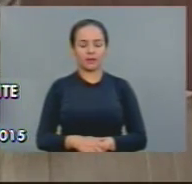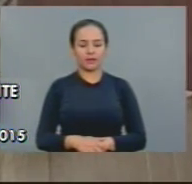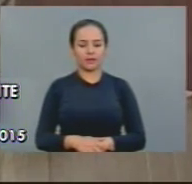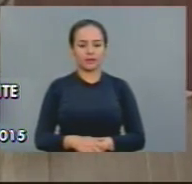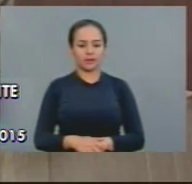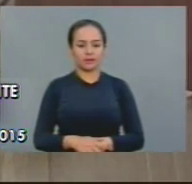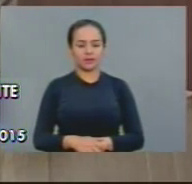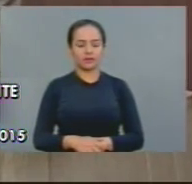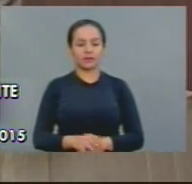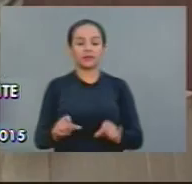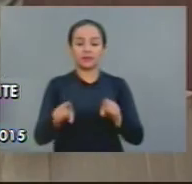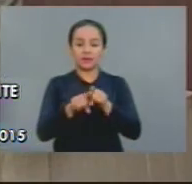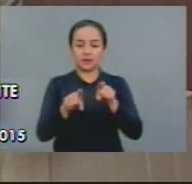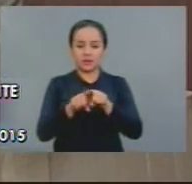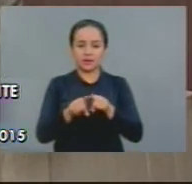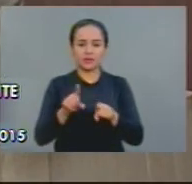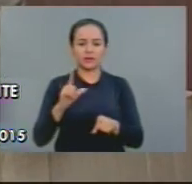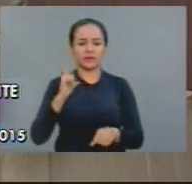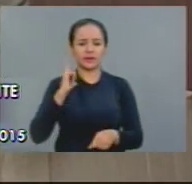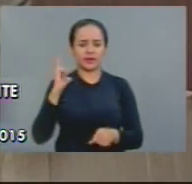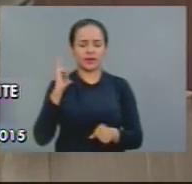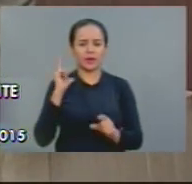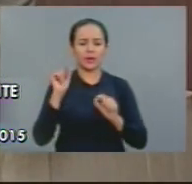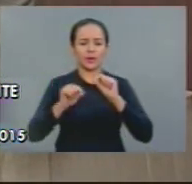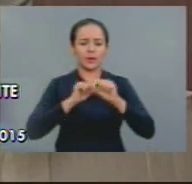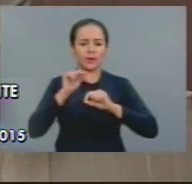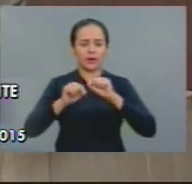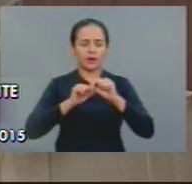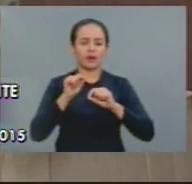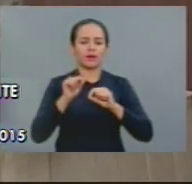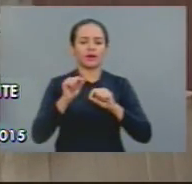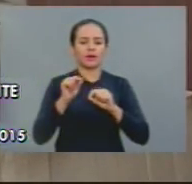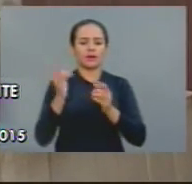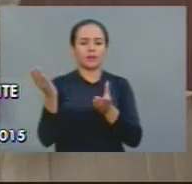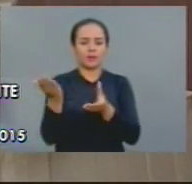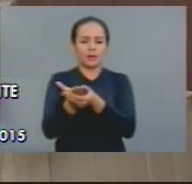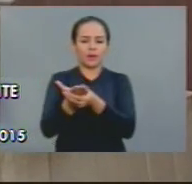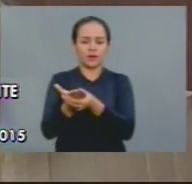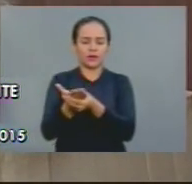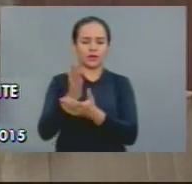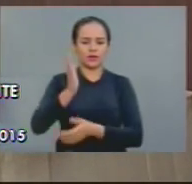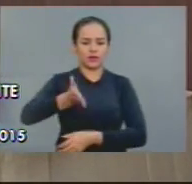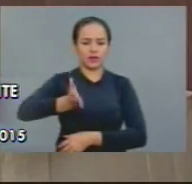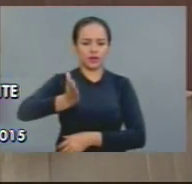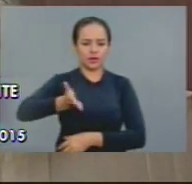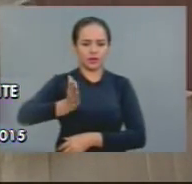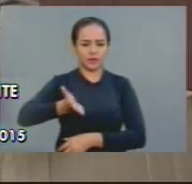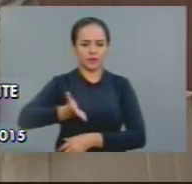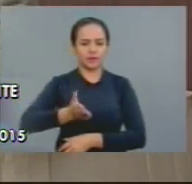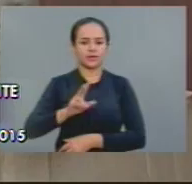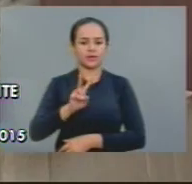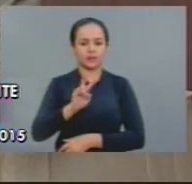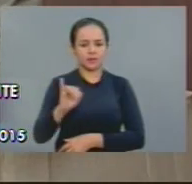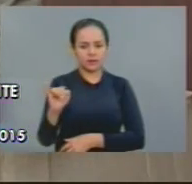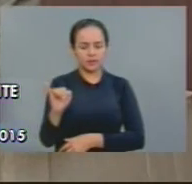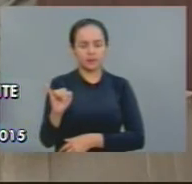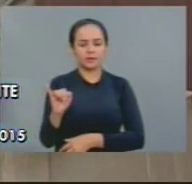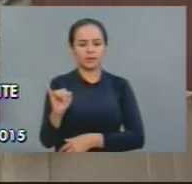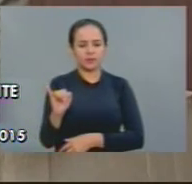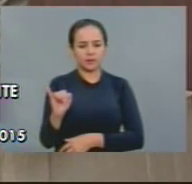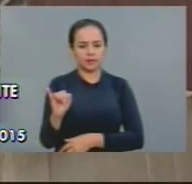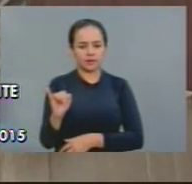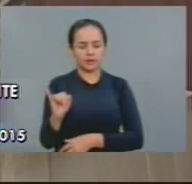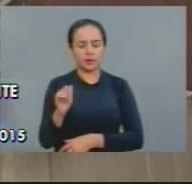Vários processos de dedicação exclusiva, que já estão, inclusive, prontos para implantação, não